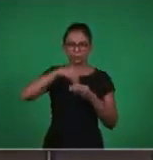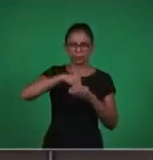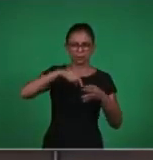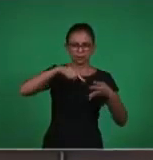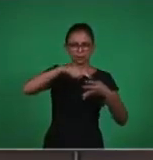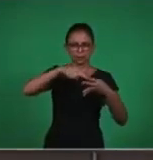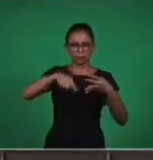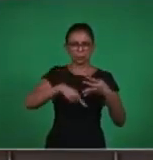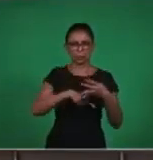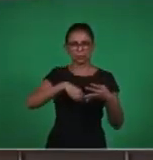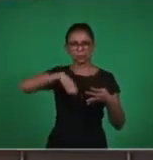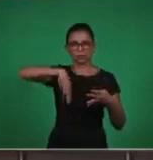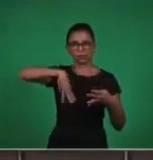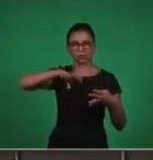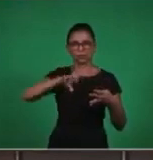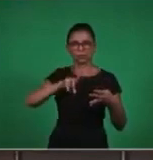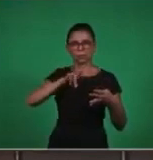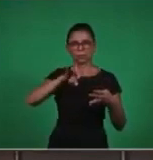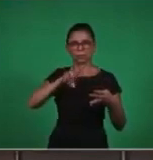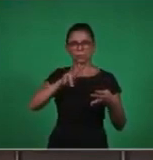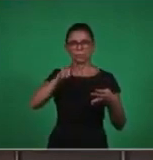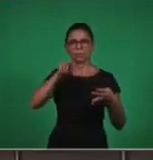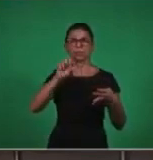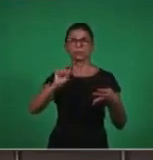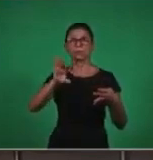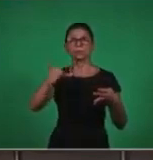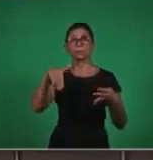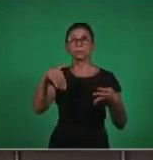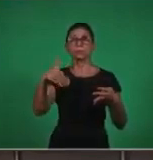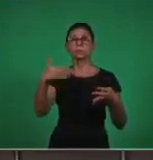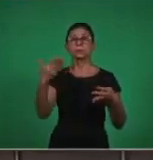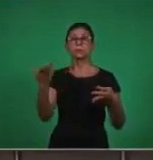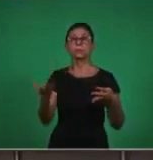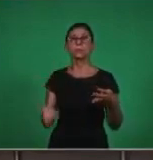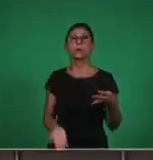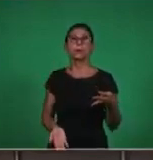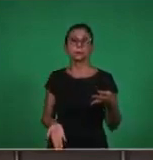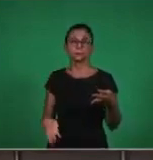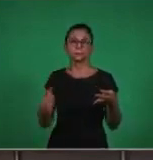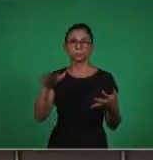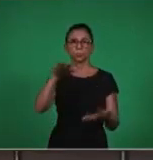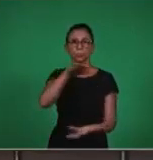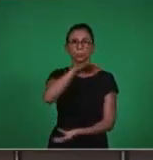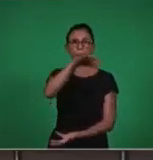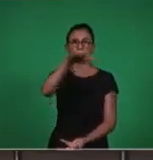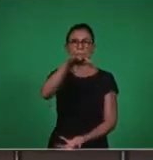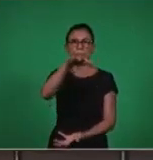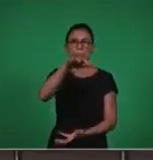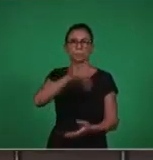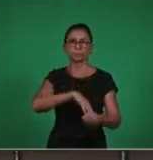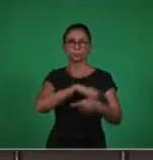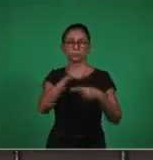aqui. Quais são as quatro medidas do universo? Quais são? Uma.